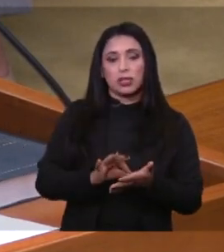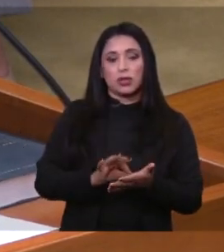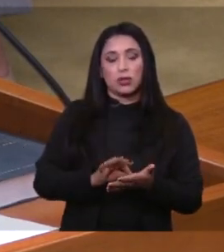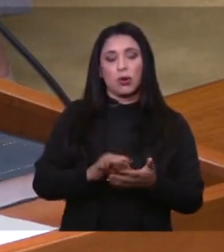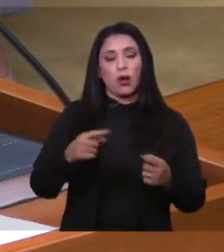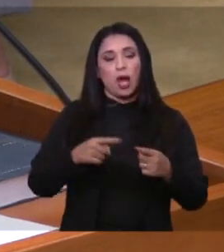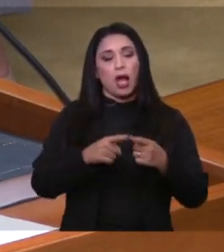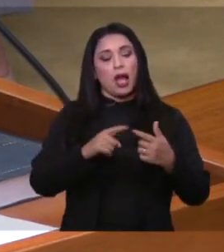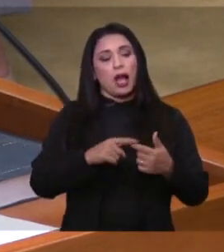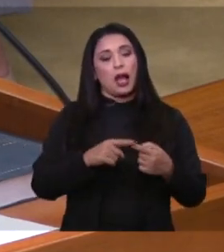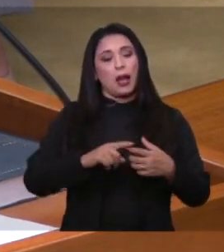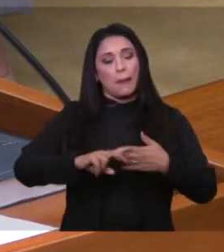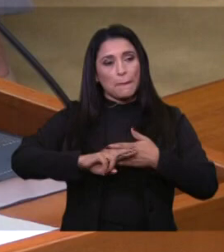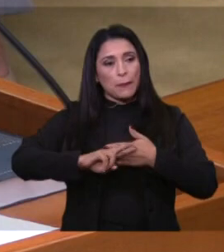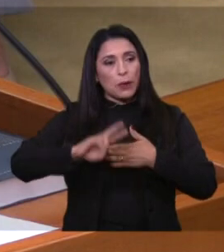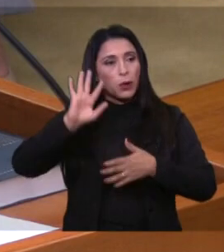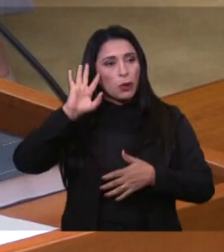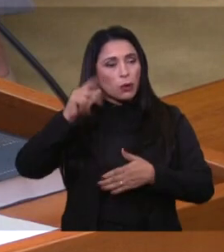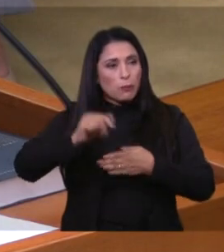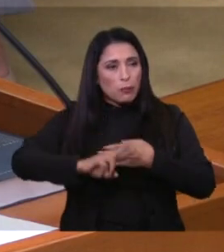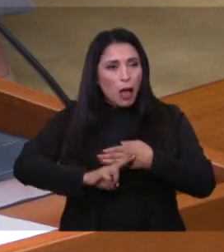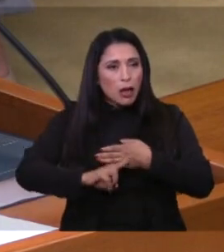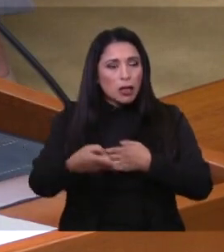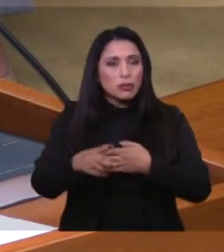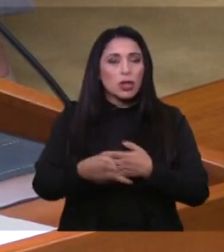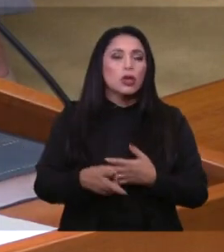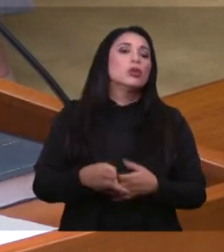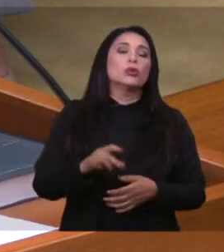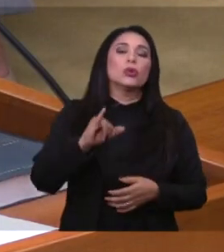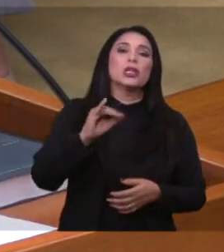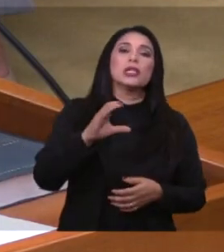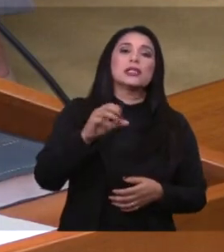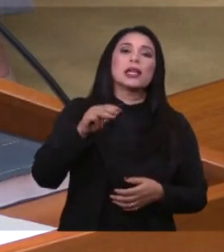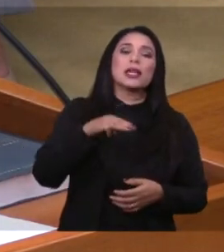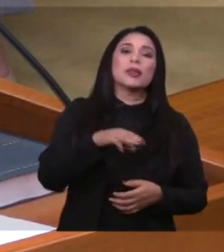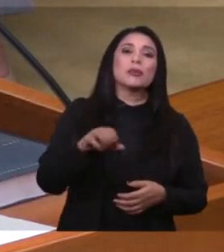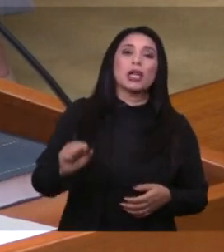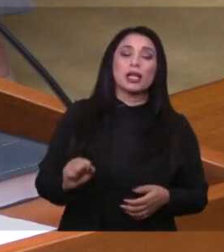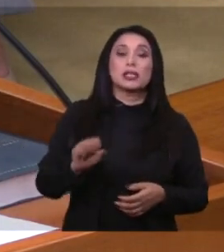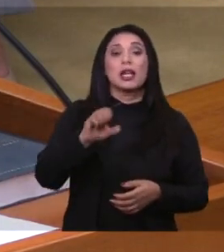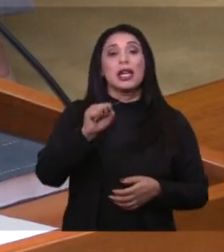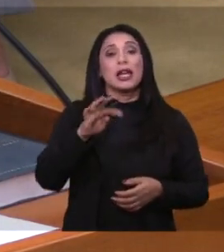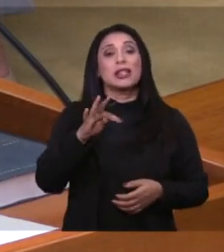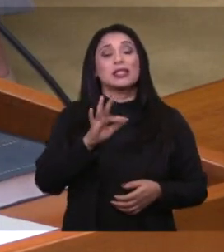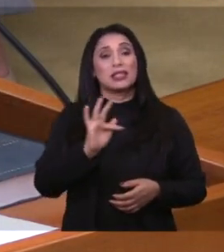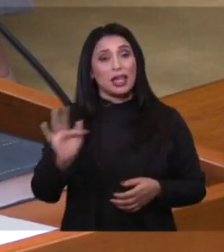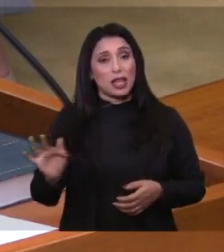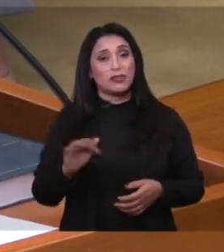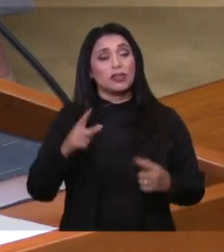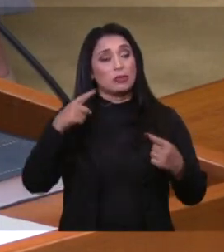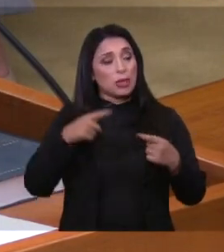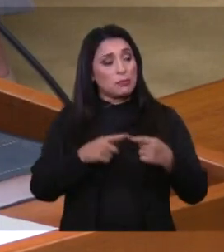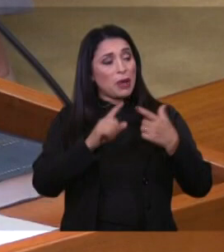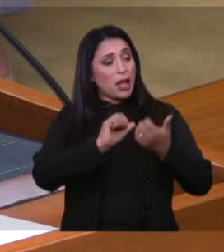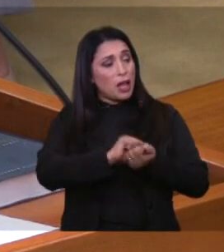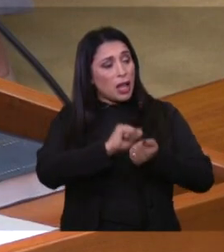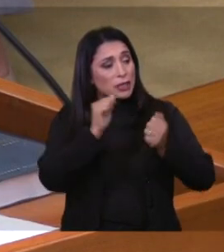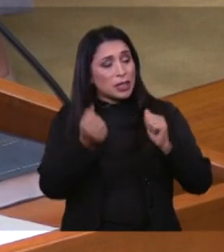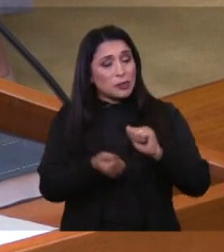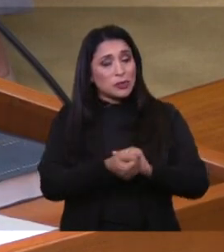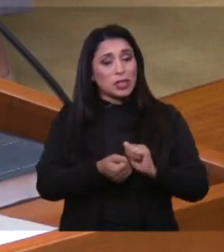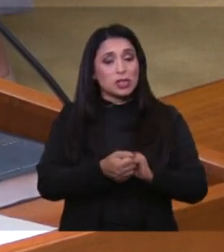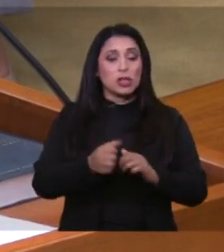modulação de efeitos do caso ICMS seletividade. Veio desse Supremo Tribunal Federal a modulação nesse caso, no caso